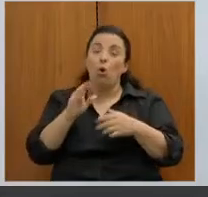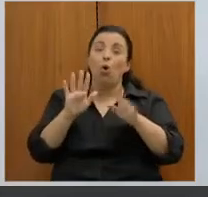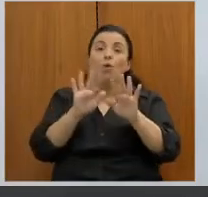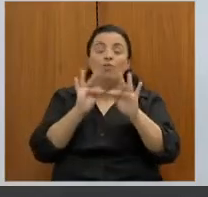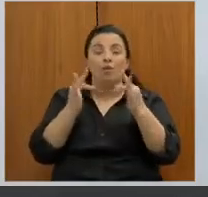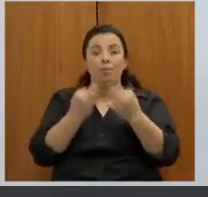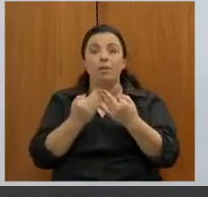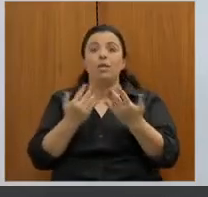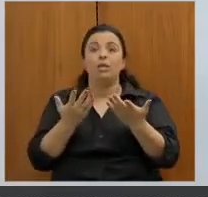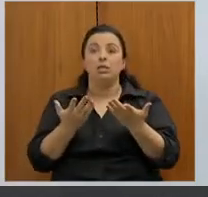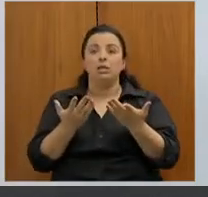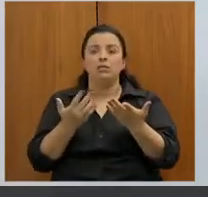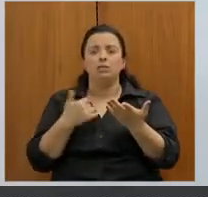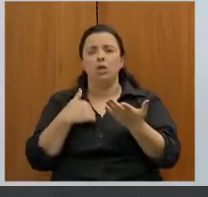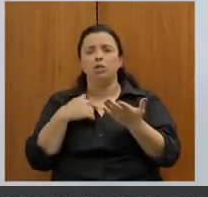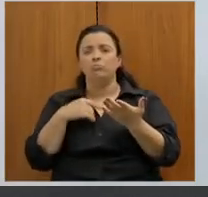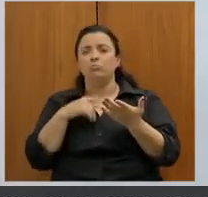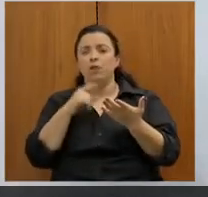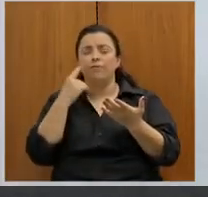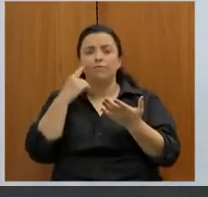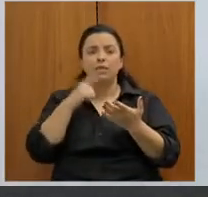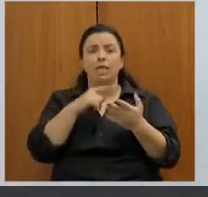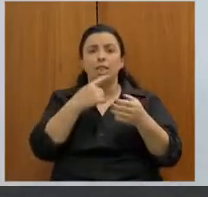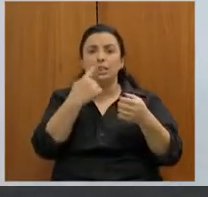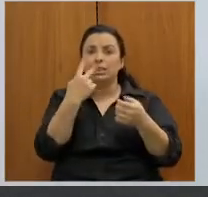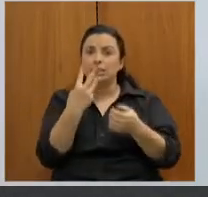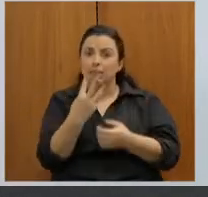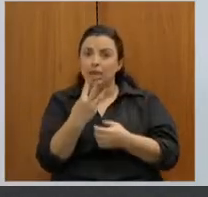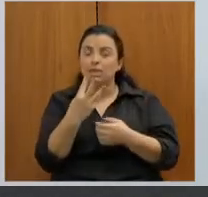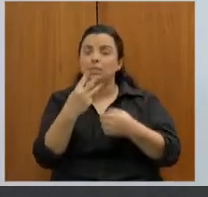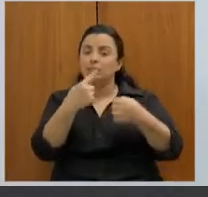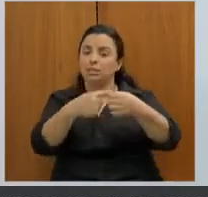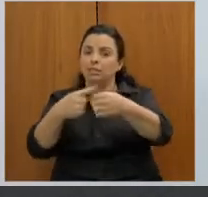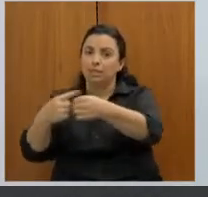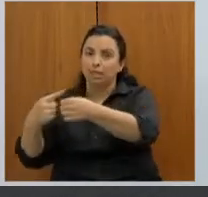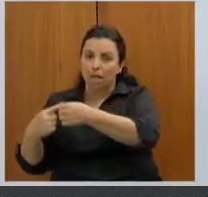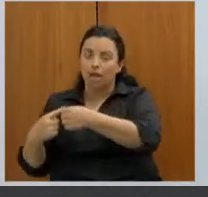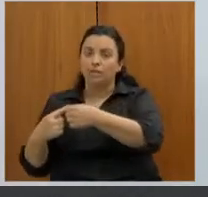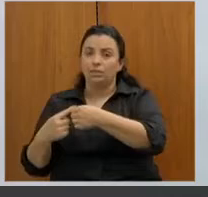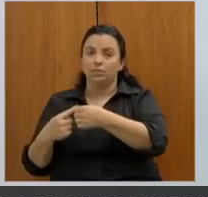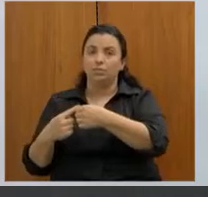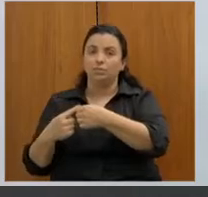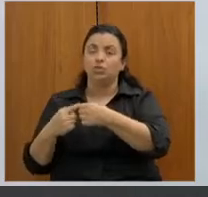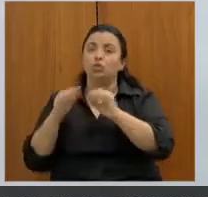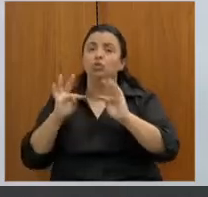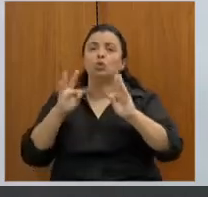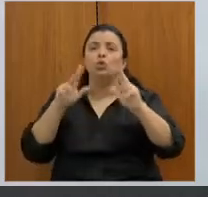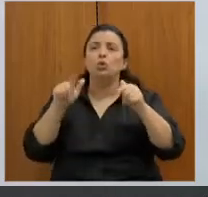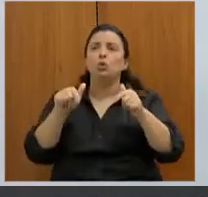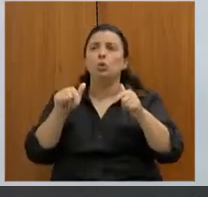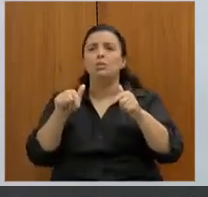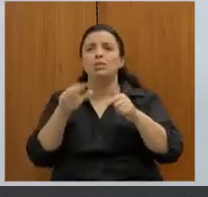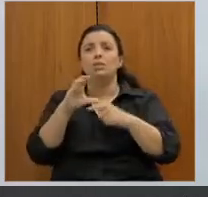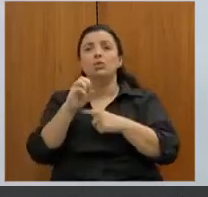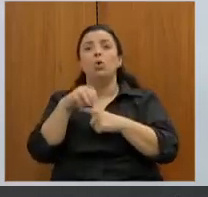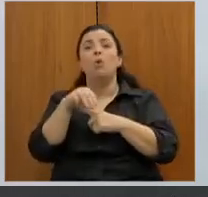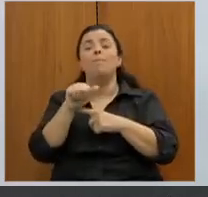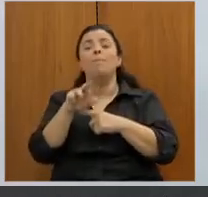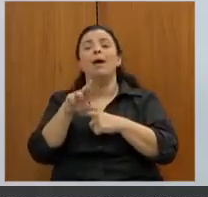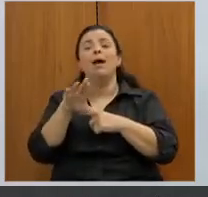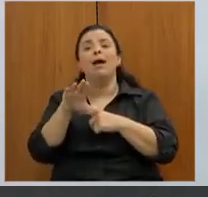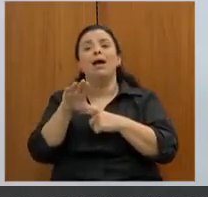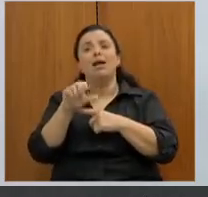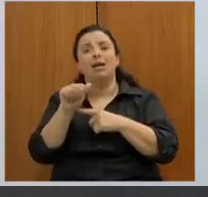municípios é de todas as comarcas do Estado de Minas Gerais né os municípios de